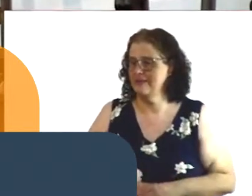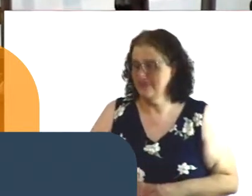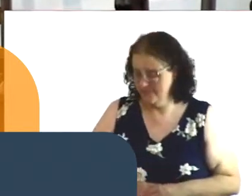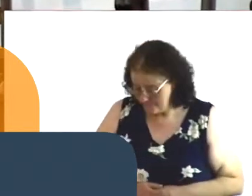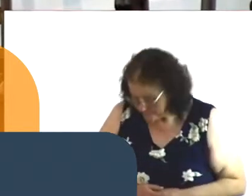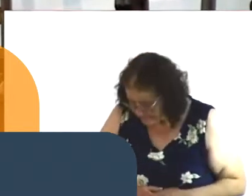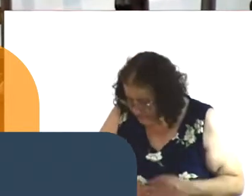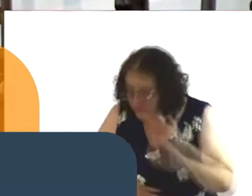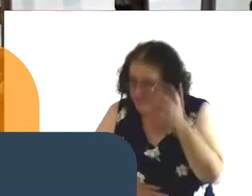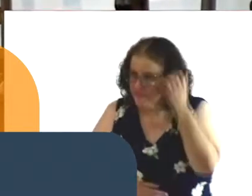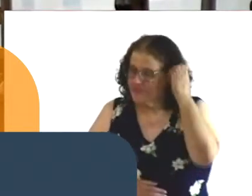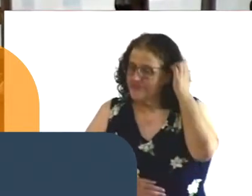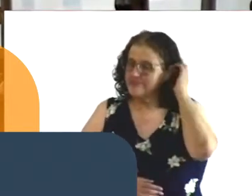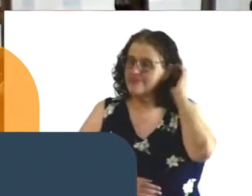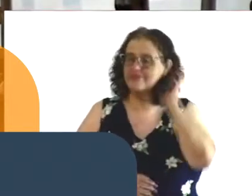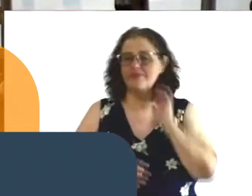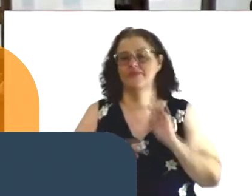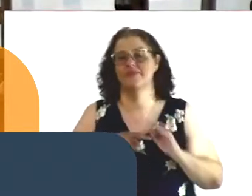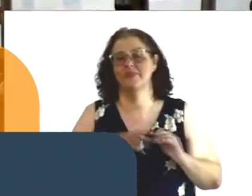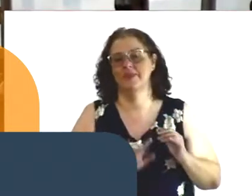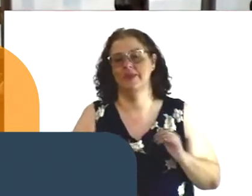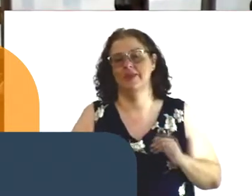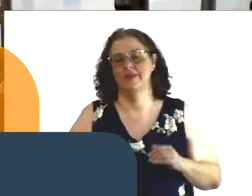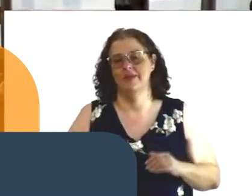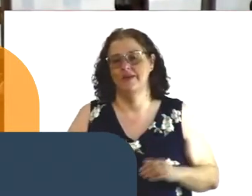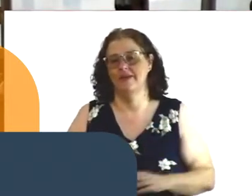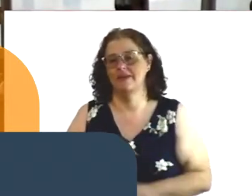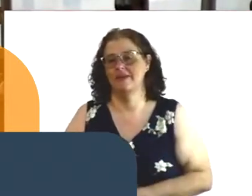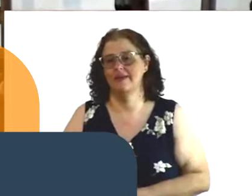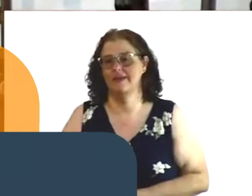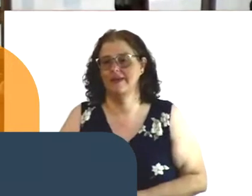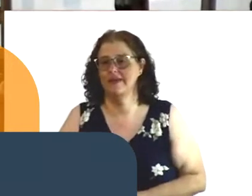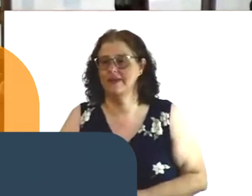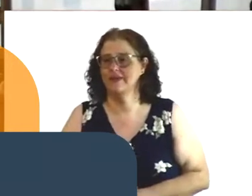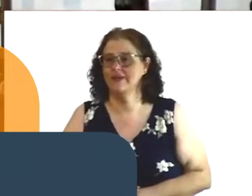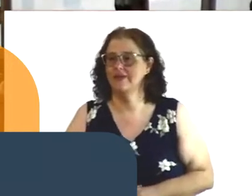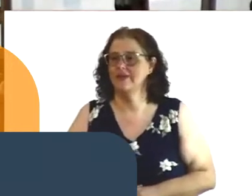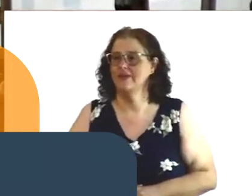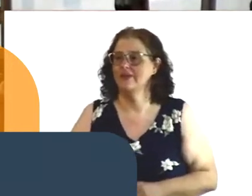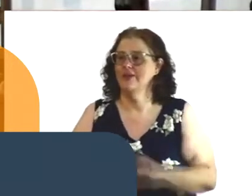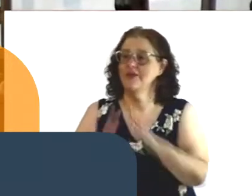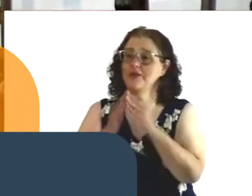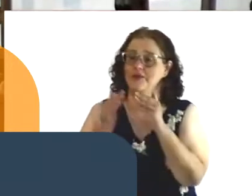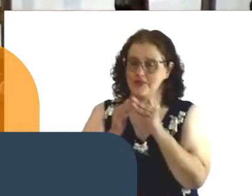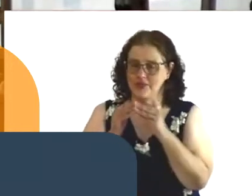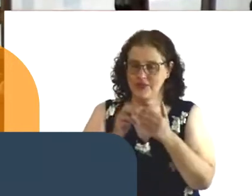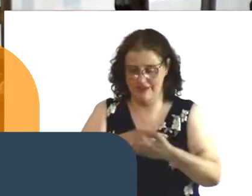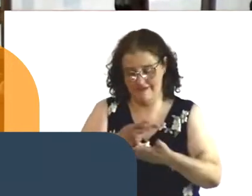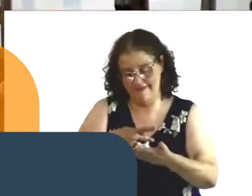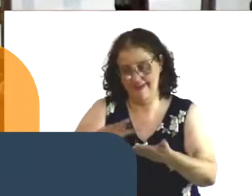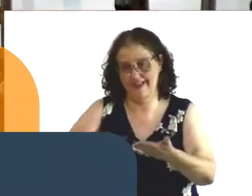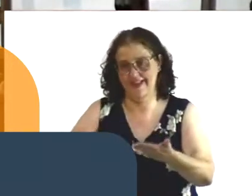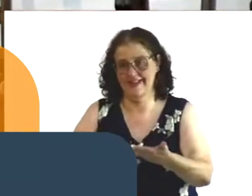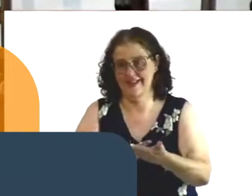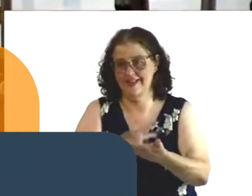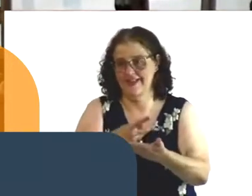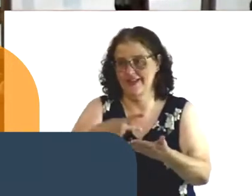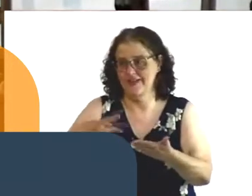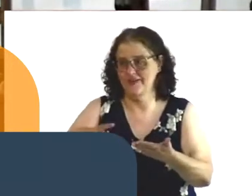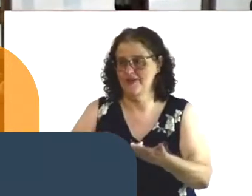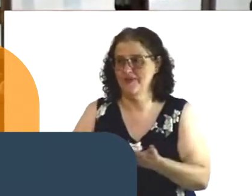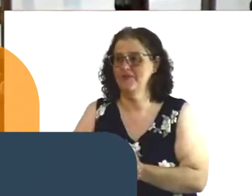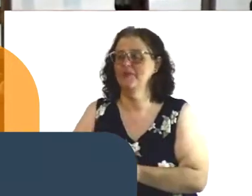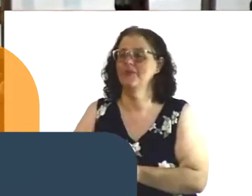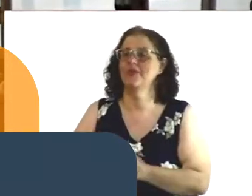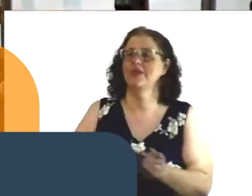templo e também as crianças que estão em casa, nós vamos pedir que elas façam um desenho para poderem, para acompanharem